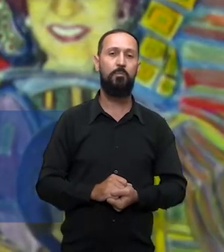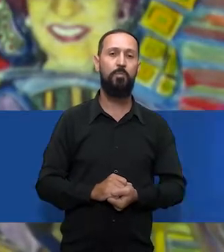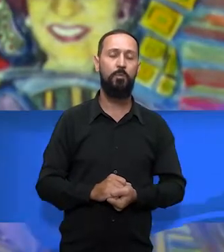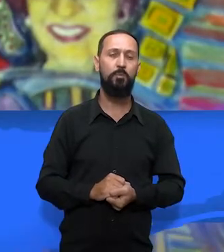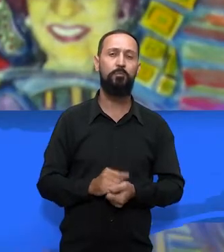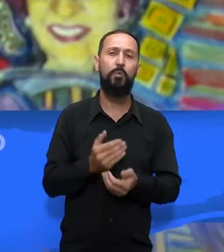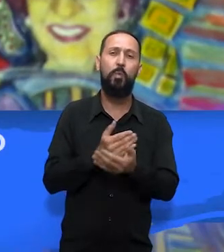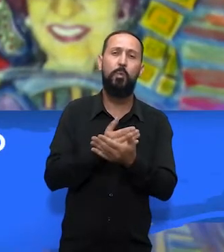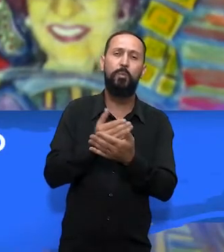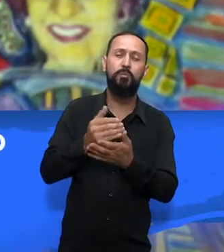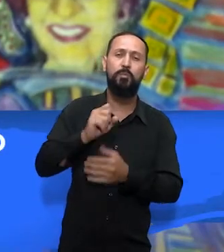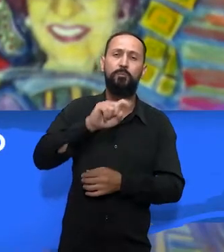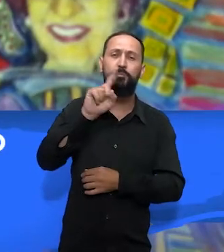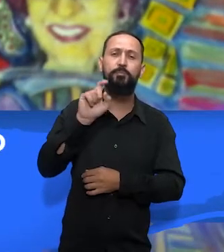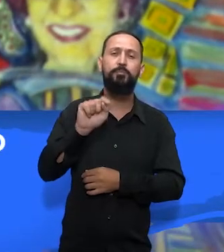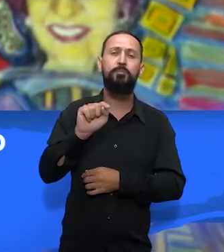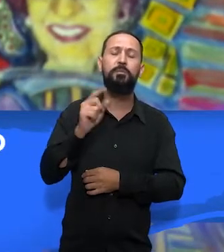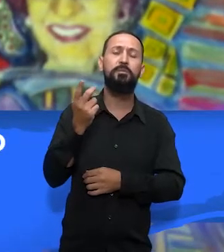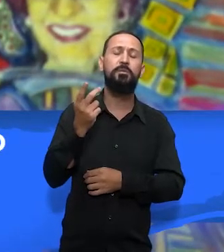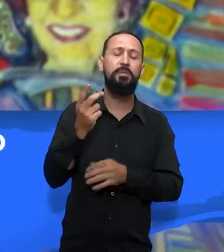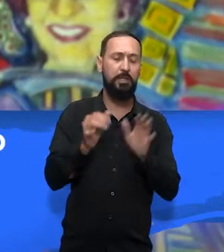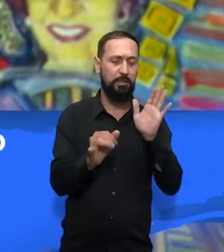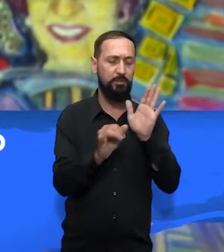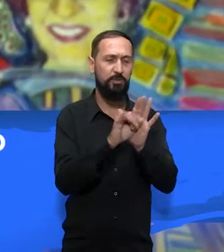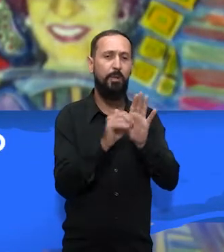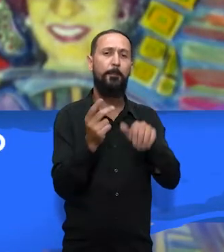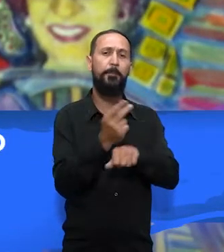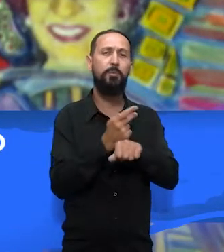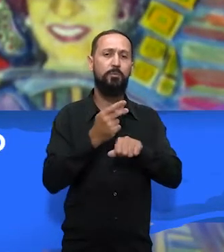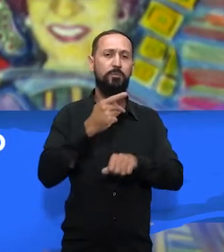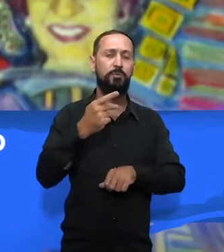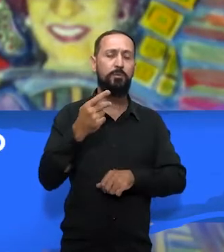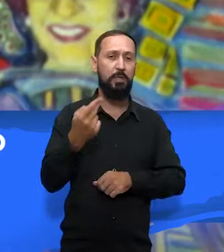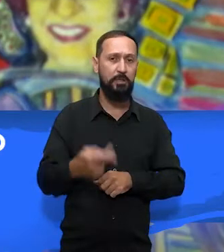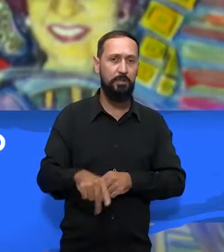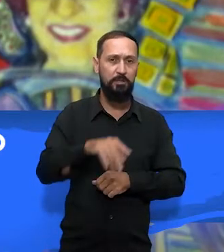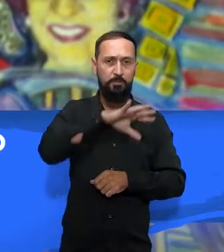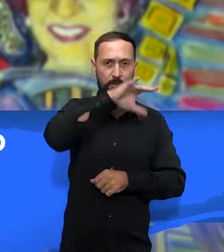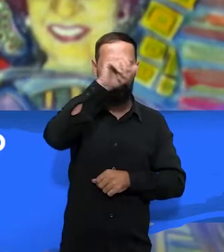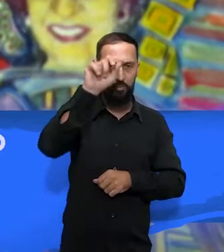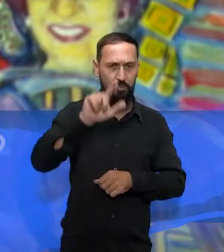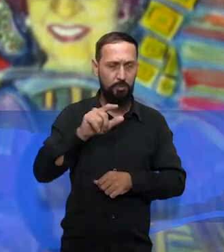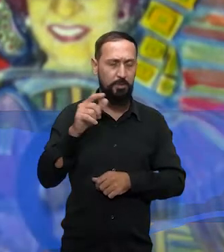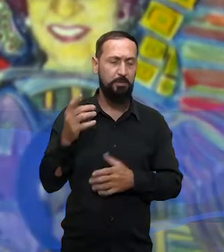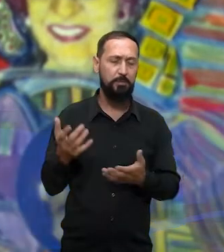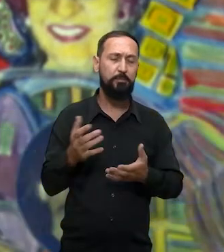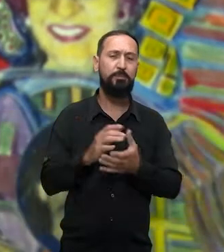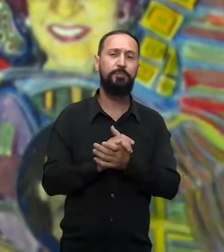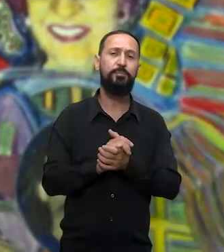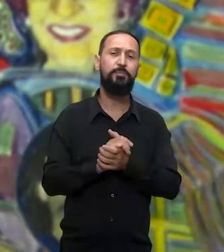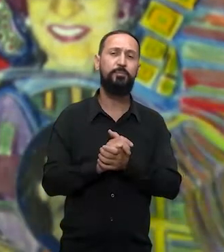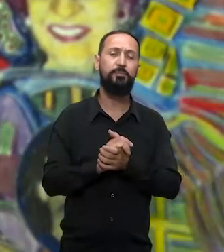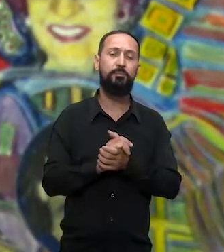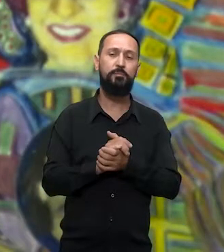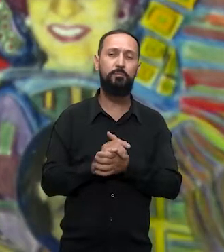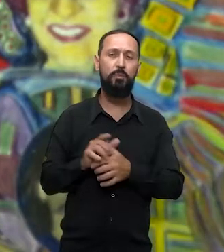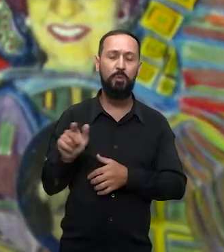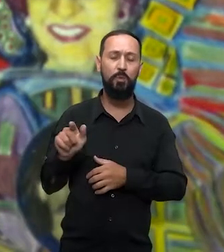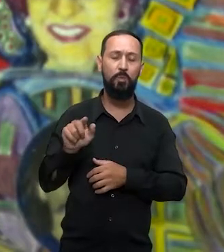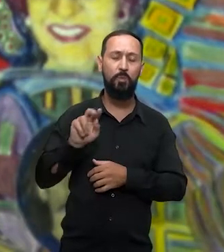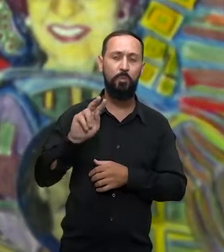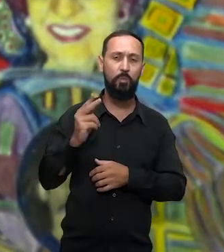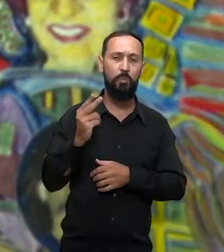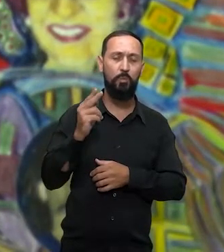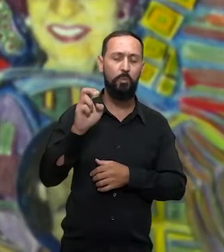Começamos a questionar essa busca da identidade sul-mato-grossense e aí já o Henrique